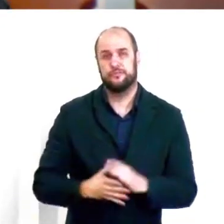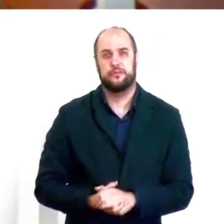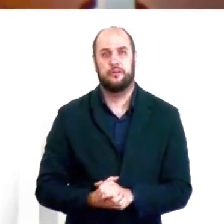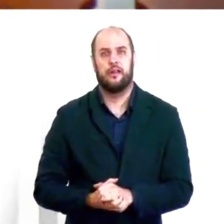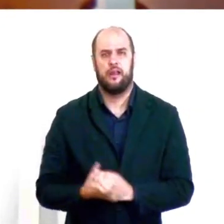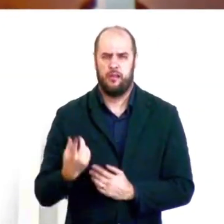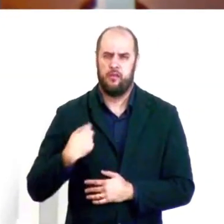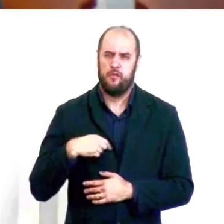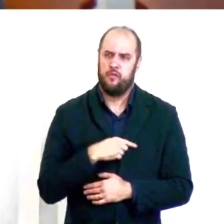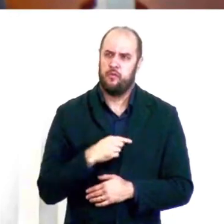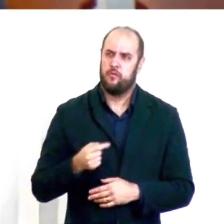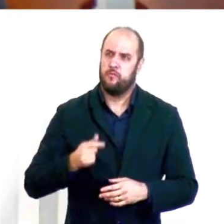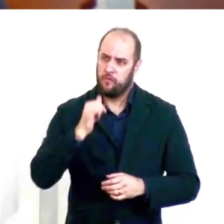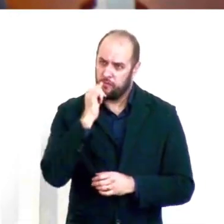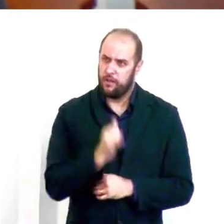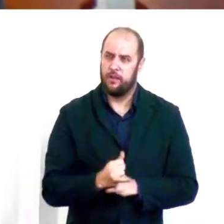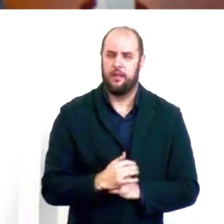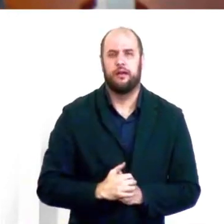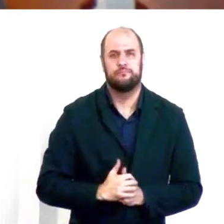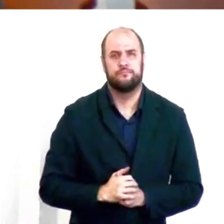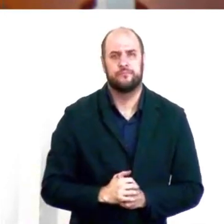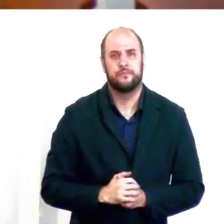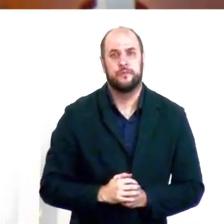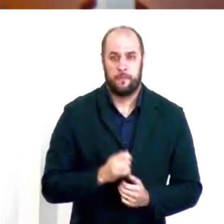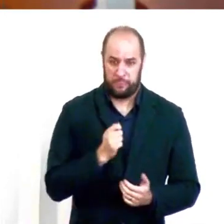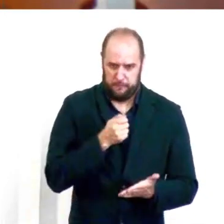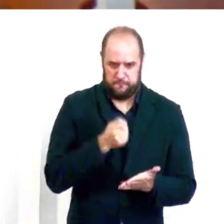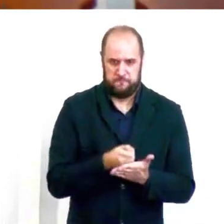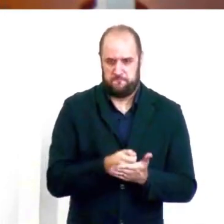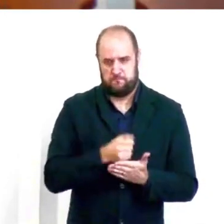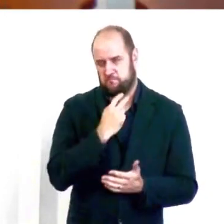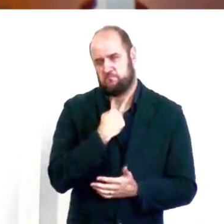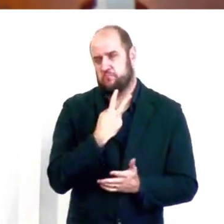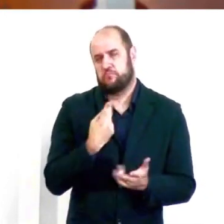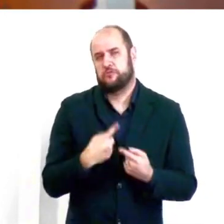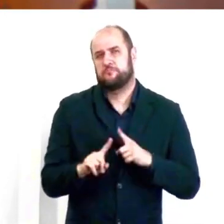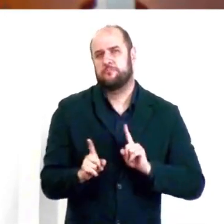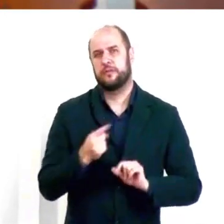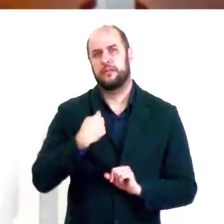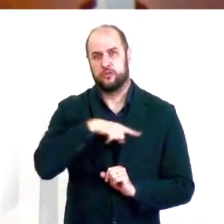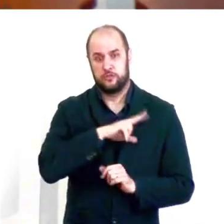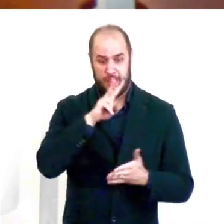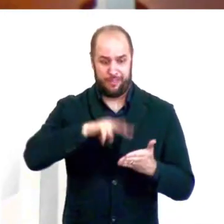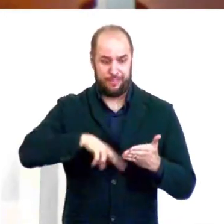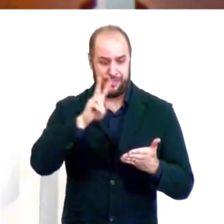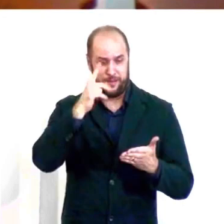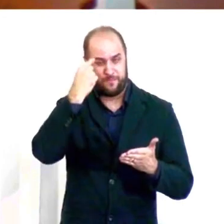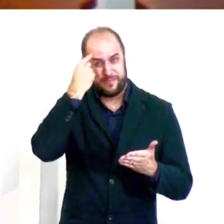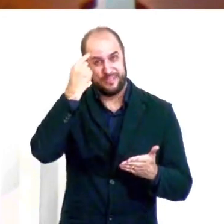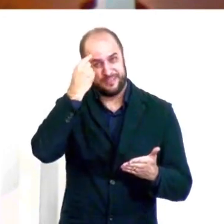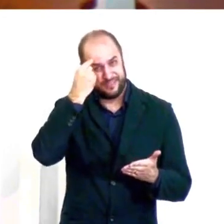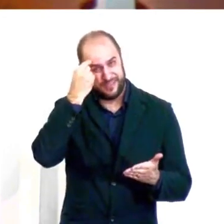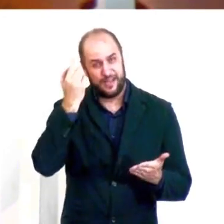podemos afirmar, mas Josué nos permite pensar que